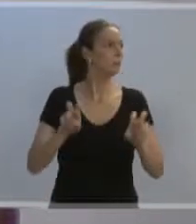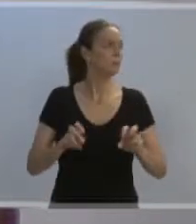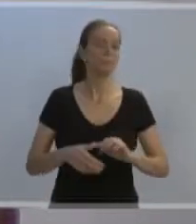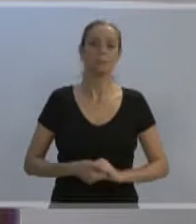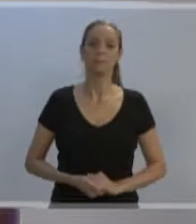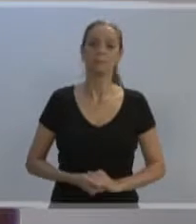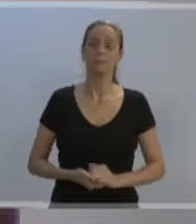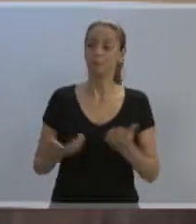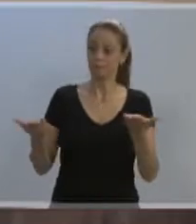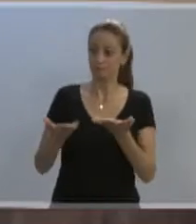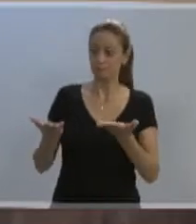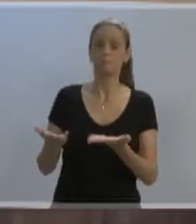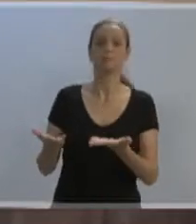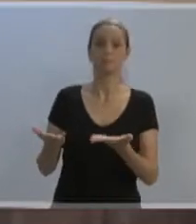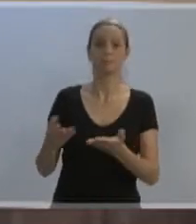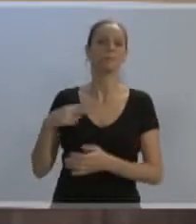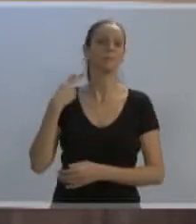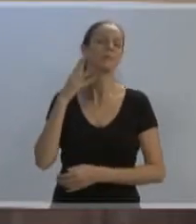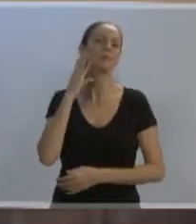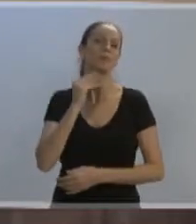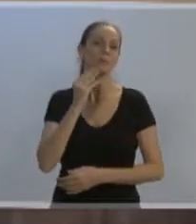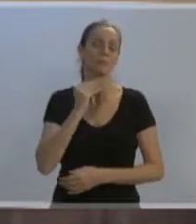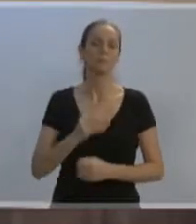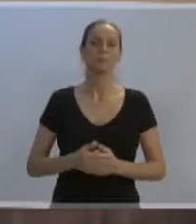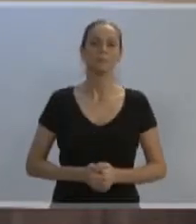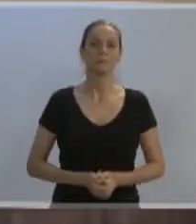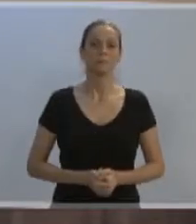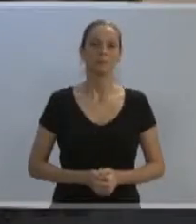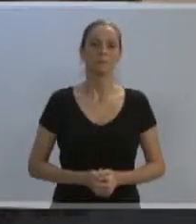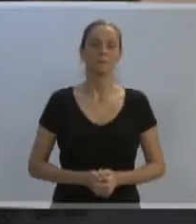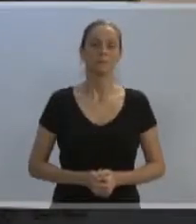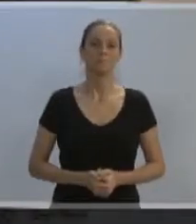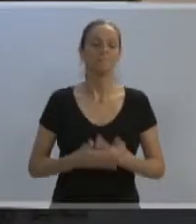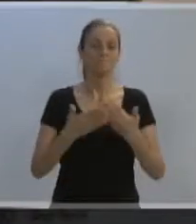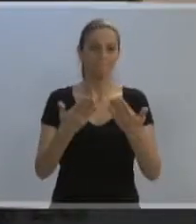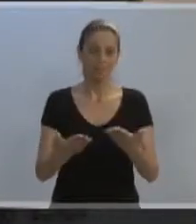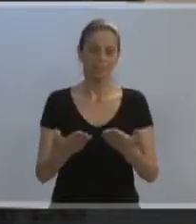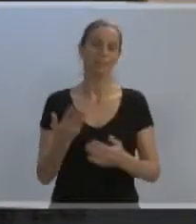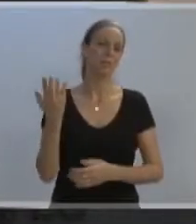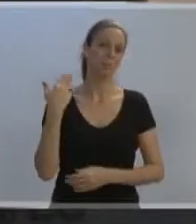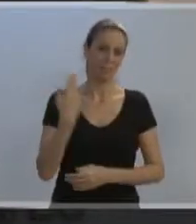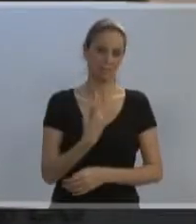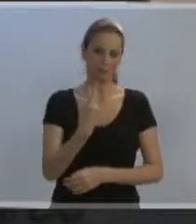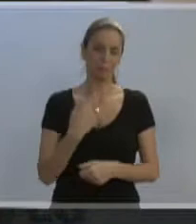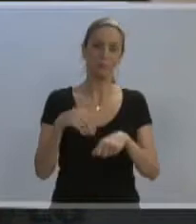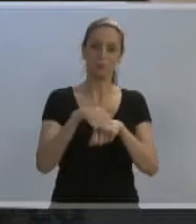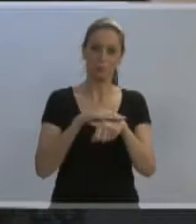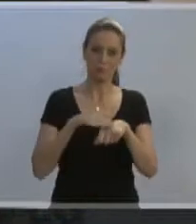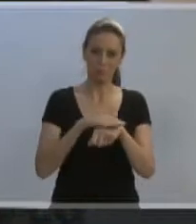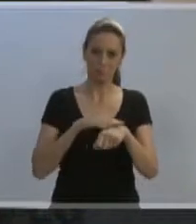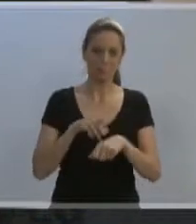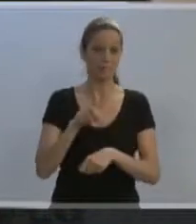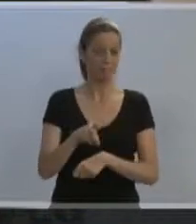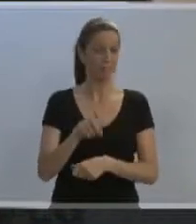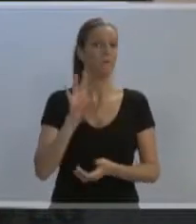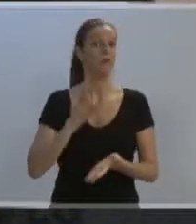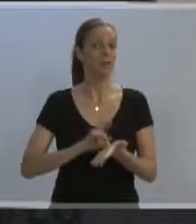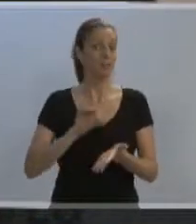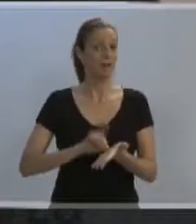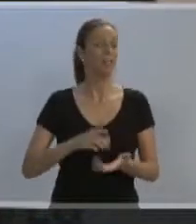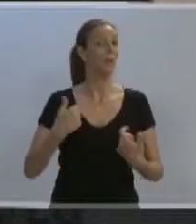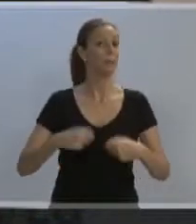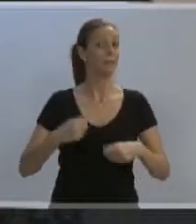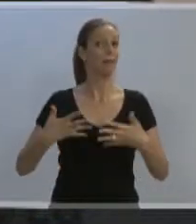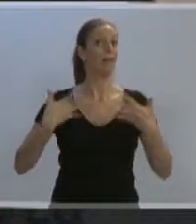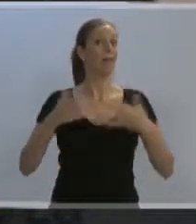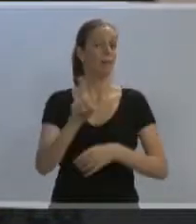Com autorização do orador, vereador Gilson Souza. Autorizo. Vereador, quando nós conversamos, e eu falei para o senhor não se entusiasmar muito, foi